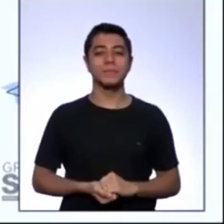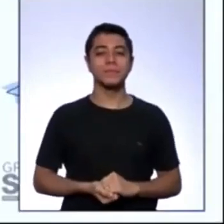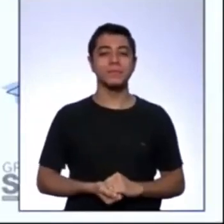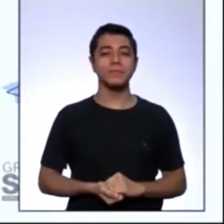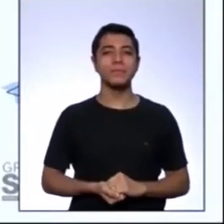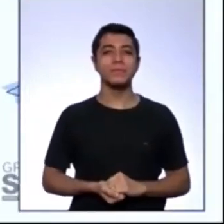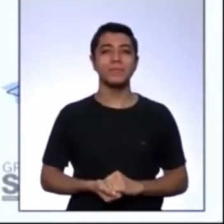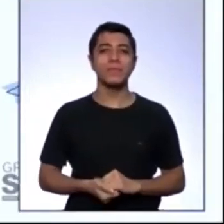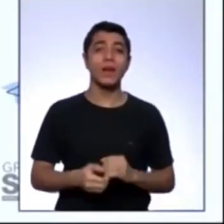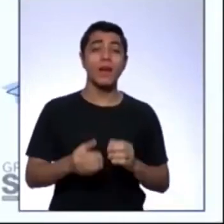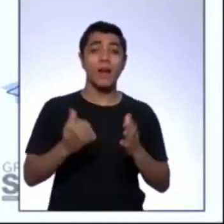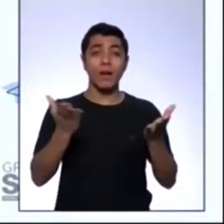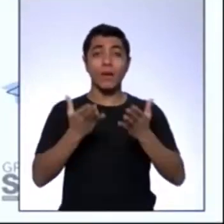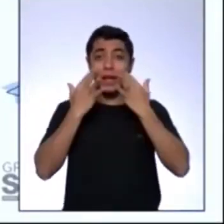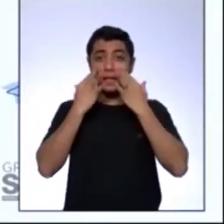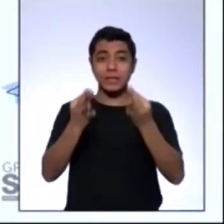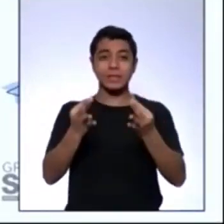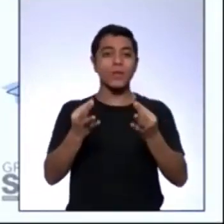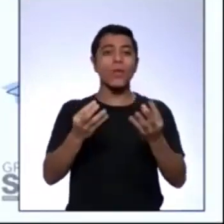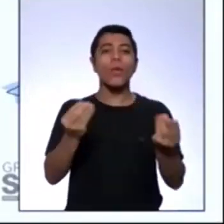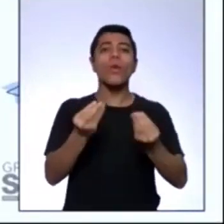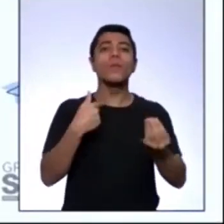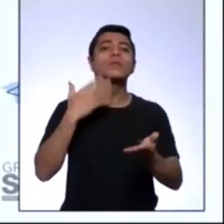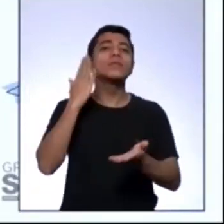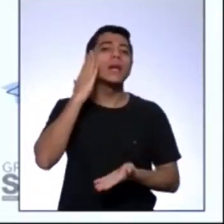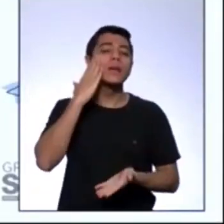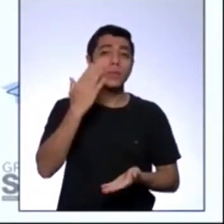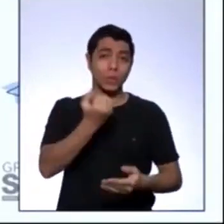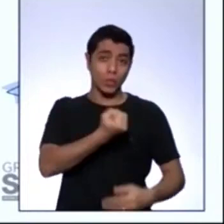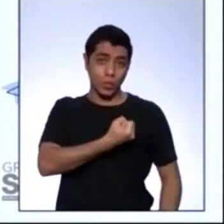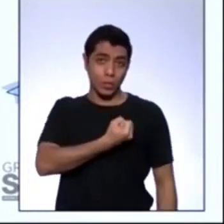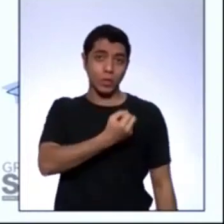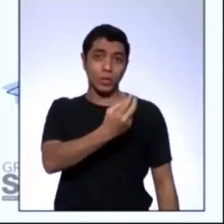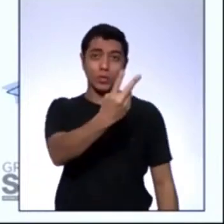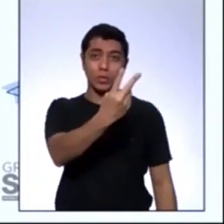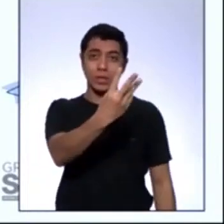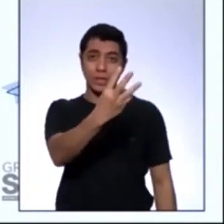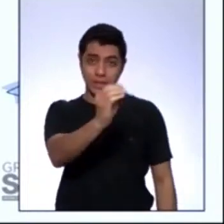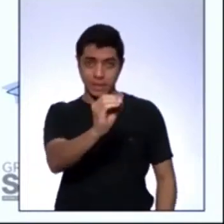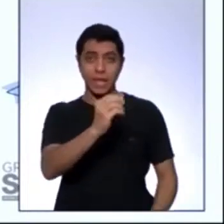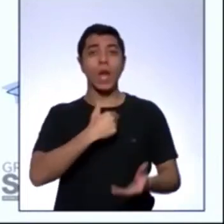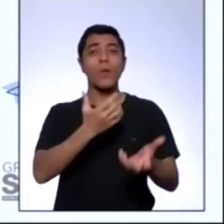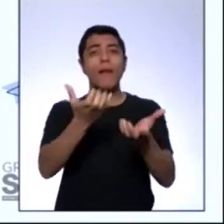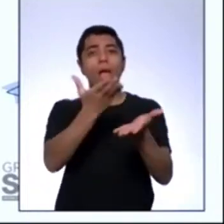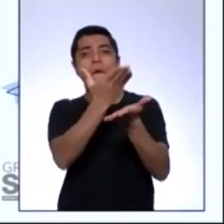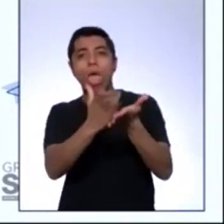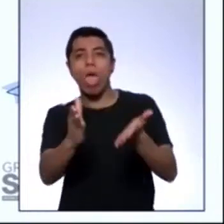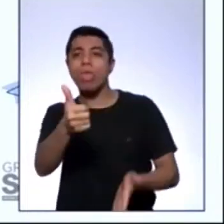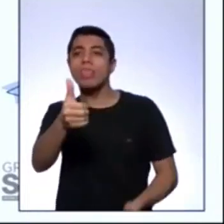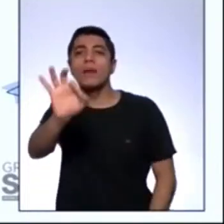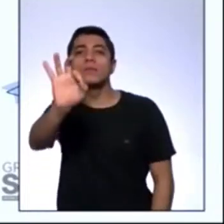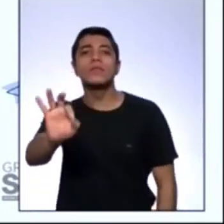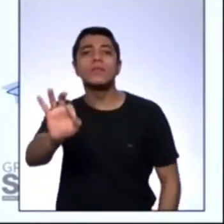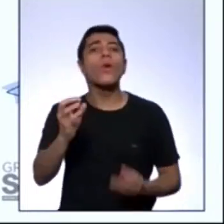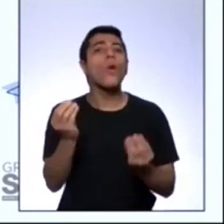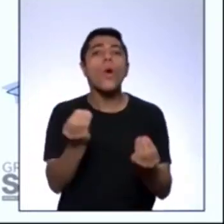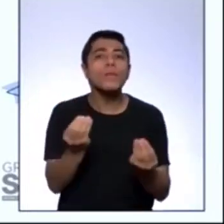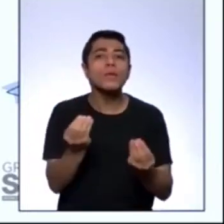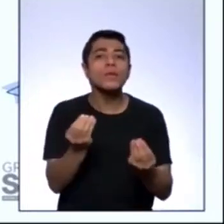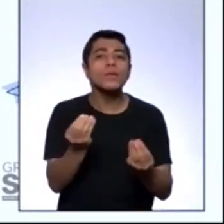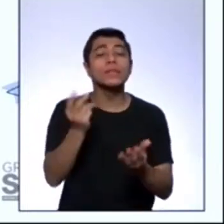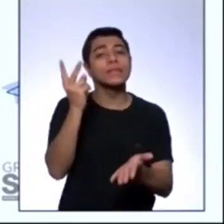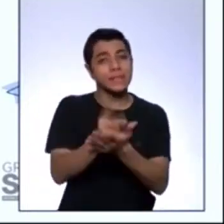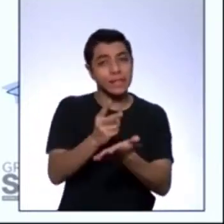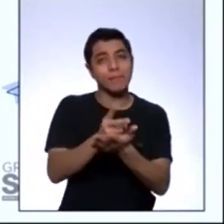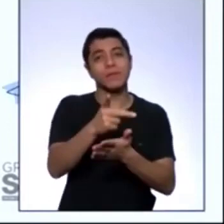como é que eu faço 10 por cento de 230 sempre conta de vezes sempre sempre contra de